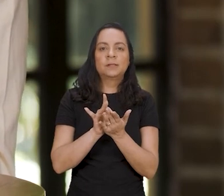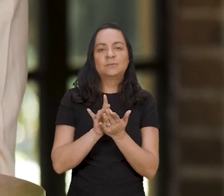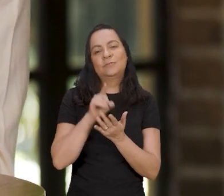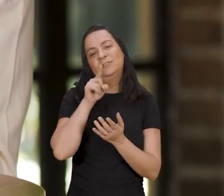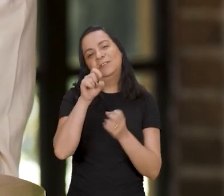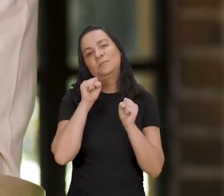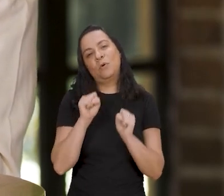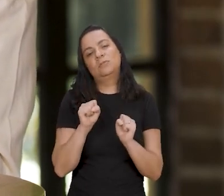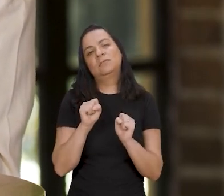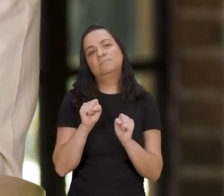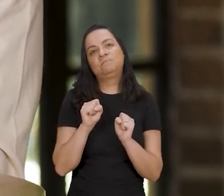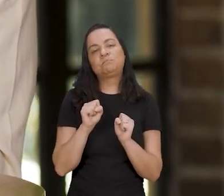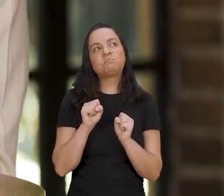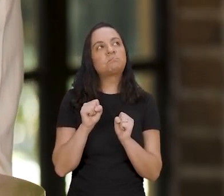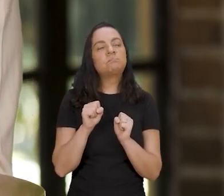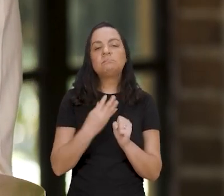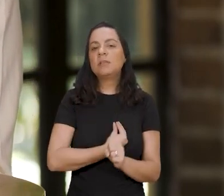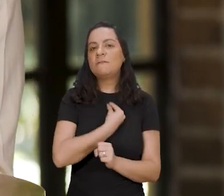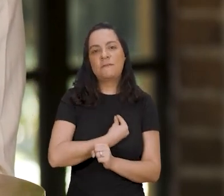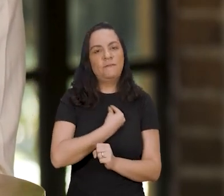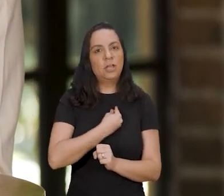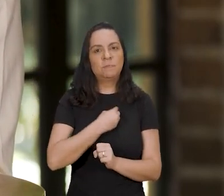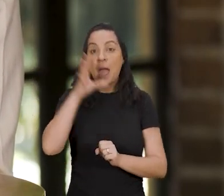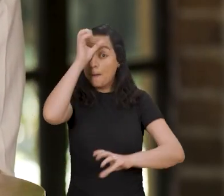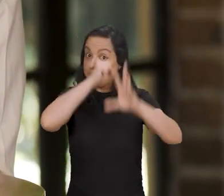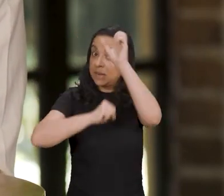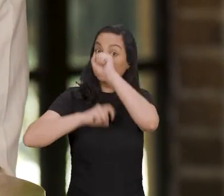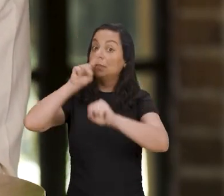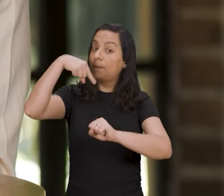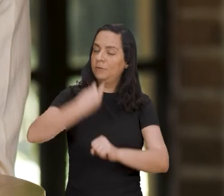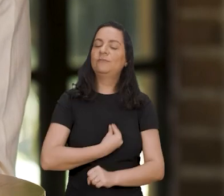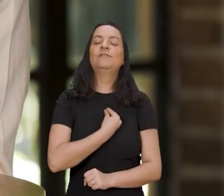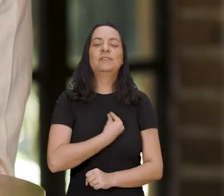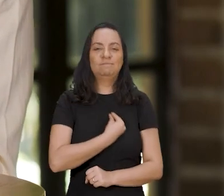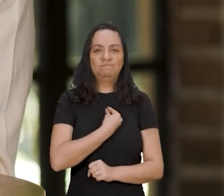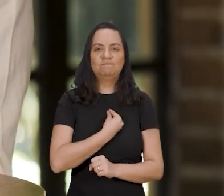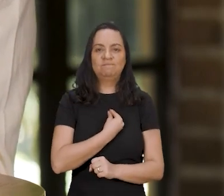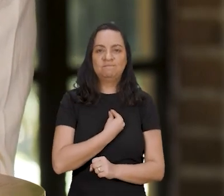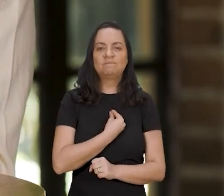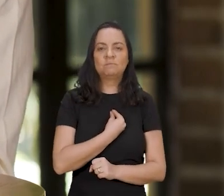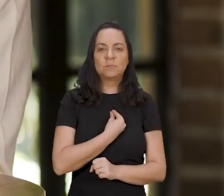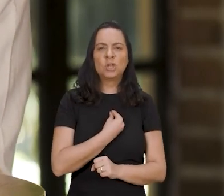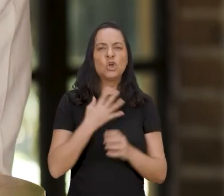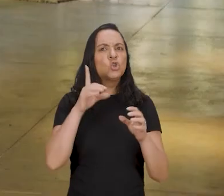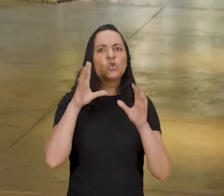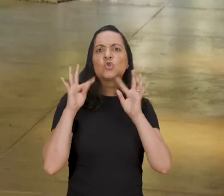vocês apliquem tudo aquilo que vocês aprenderam nesse tempo tão saudável. Tirem do papel todo esse